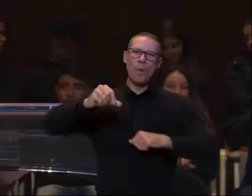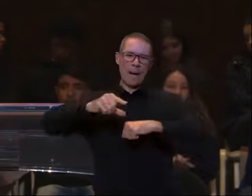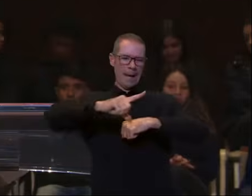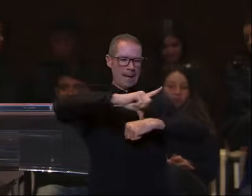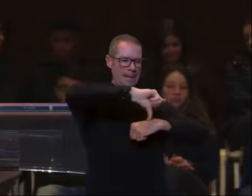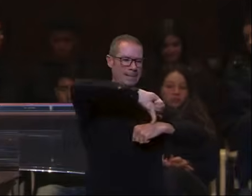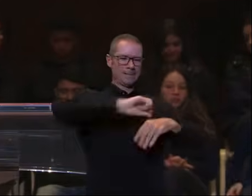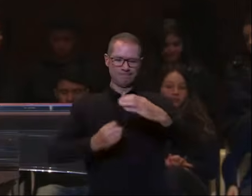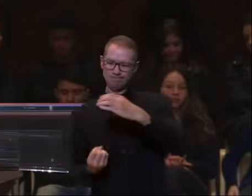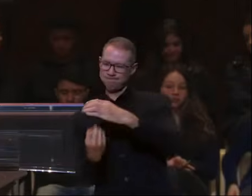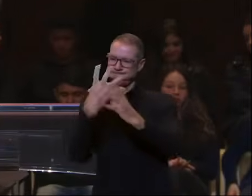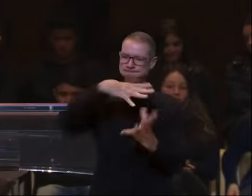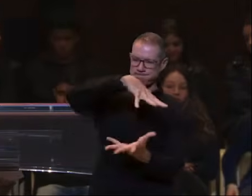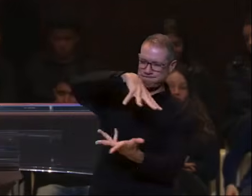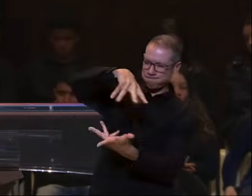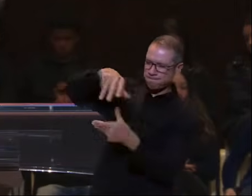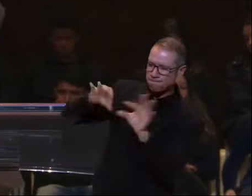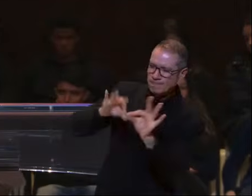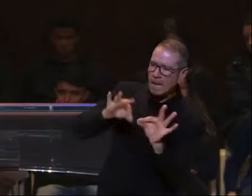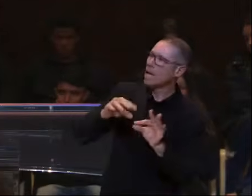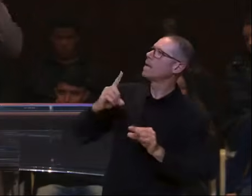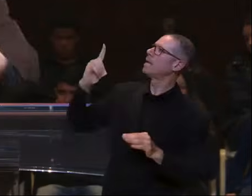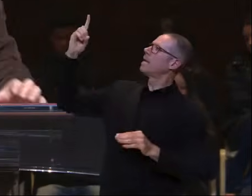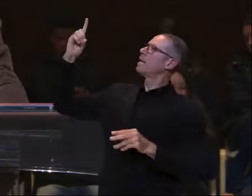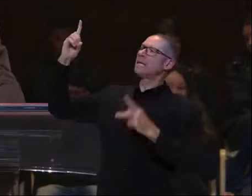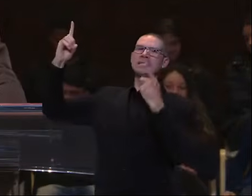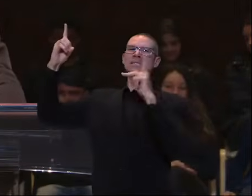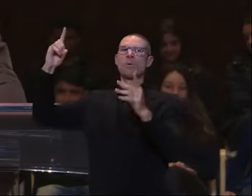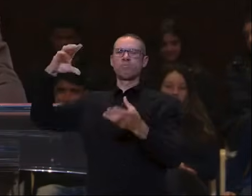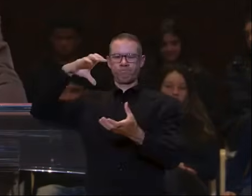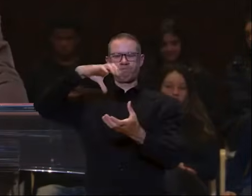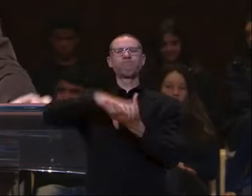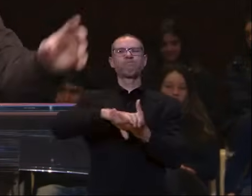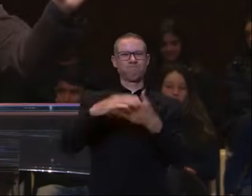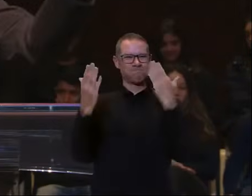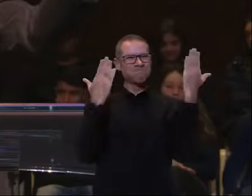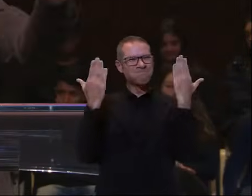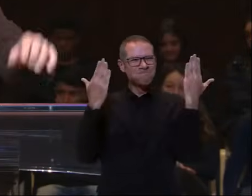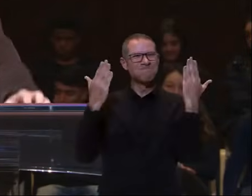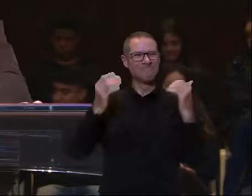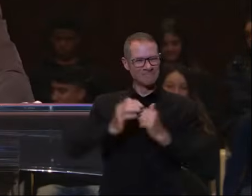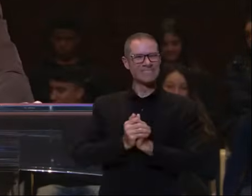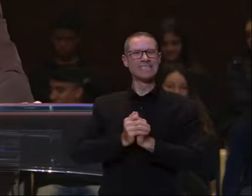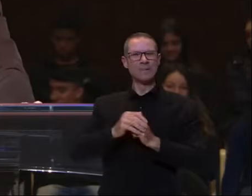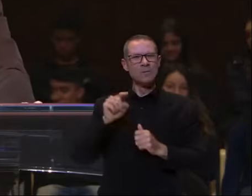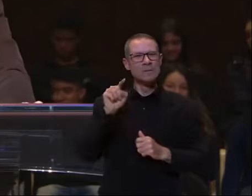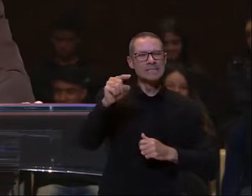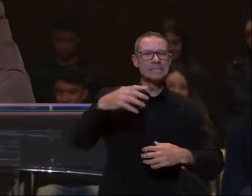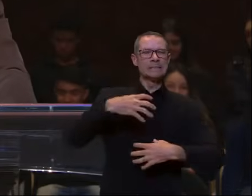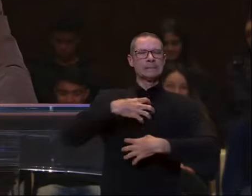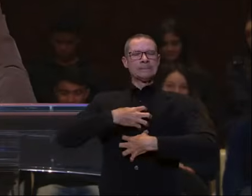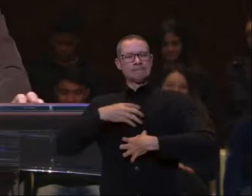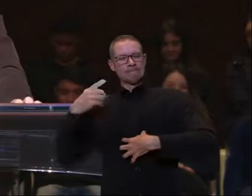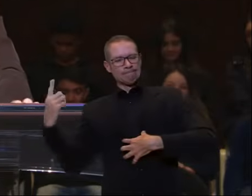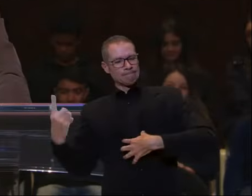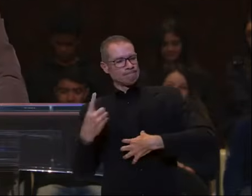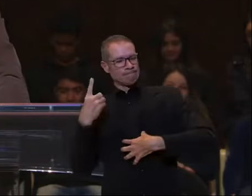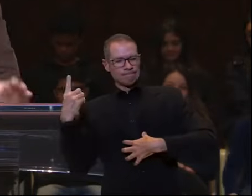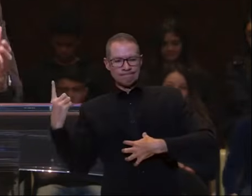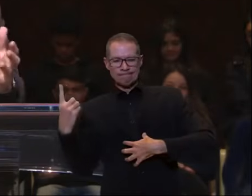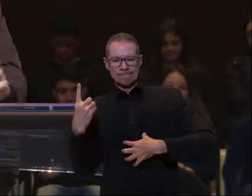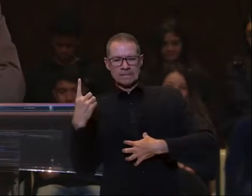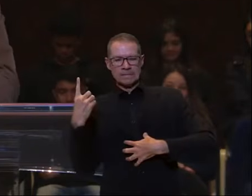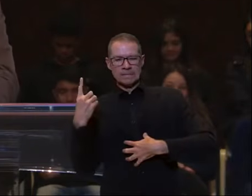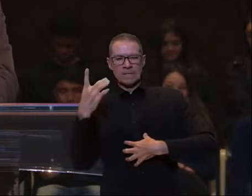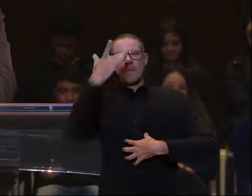da fundação do mundo. Ele é o teu marido. Talvez você está se sentindo sozinho hoje,